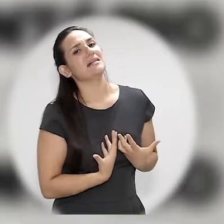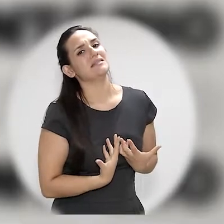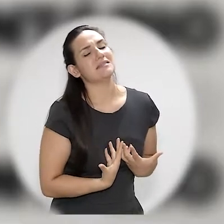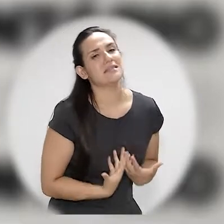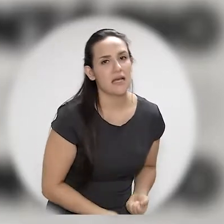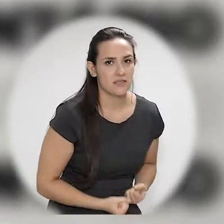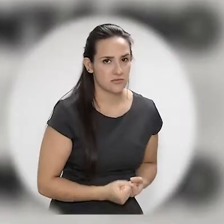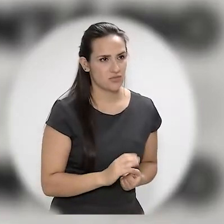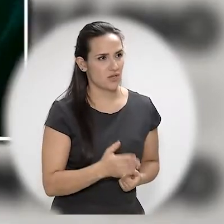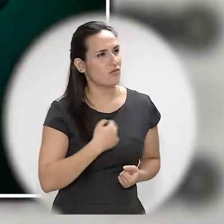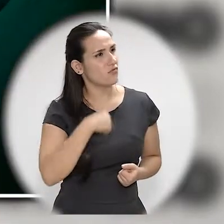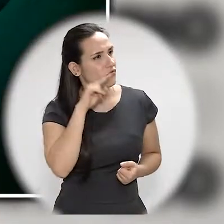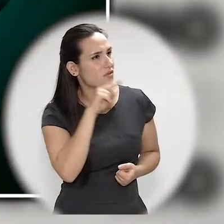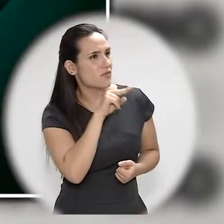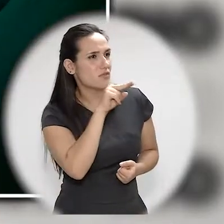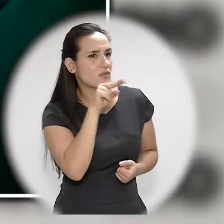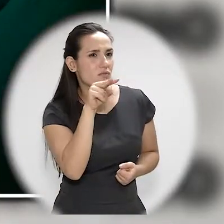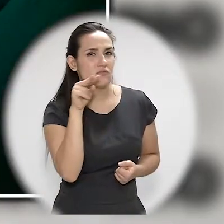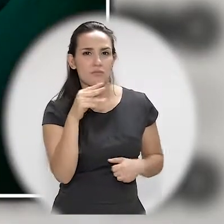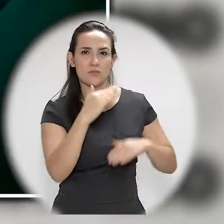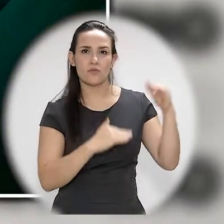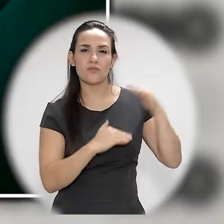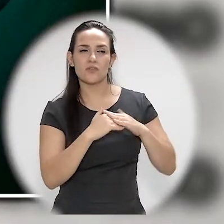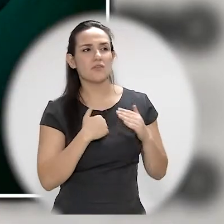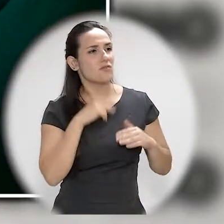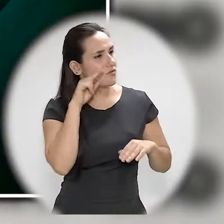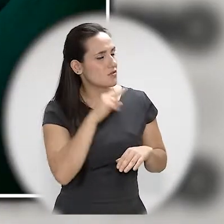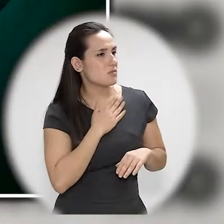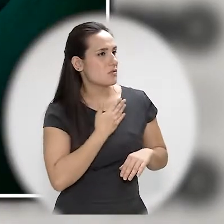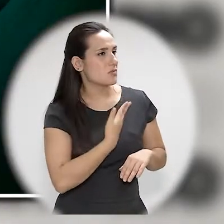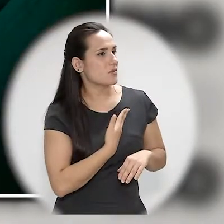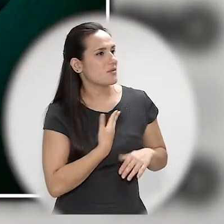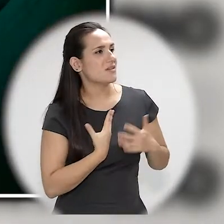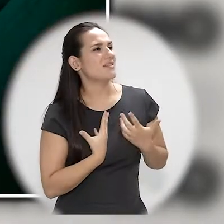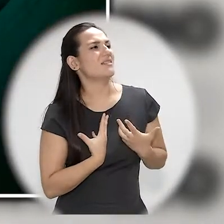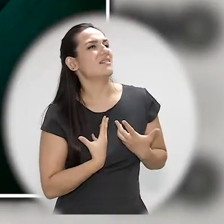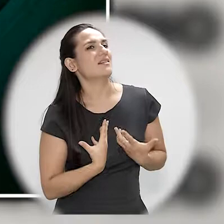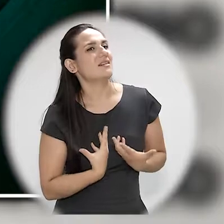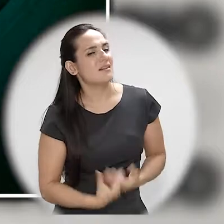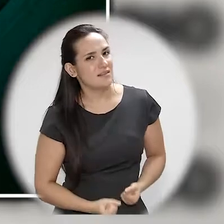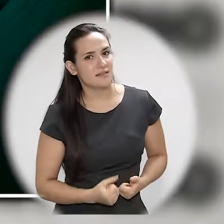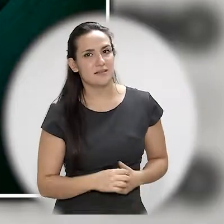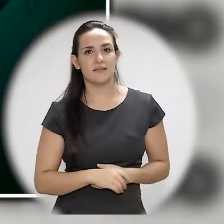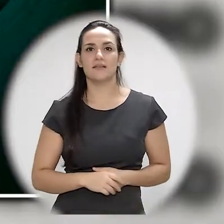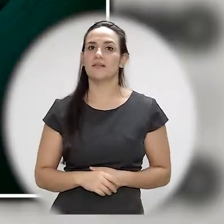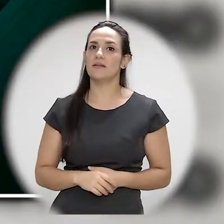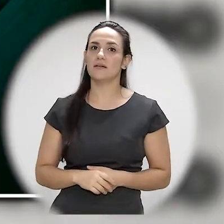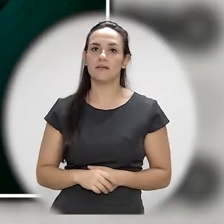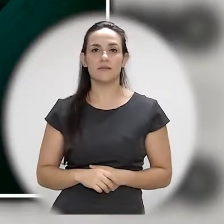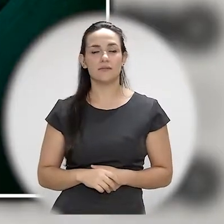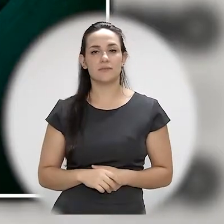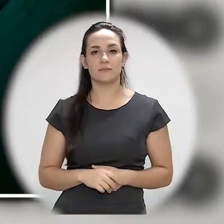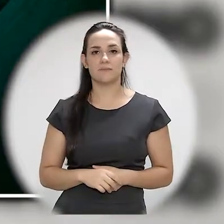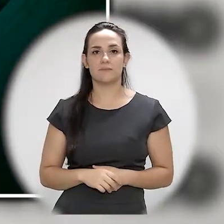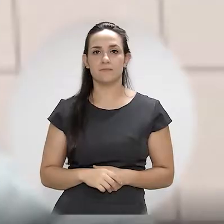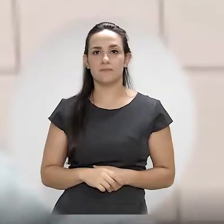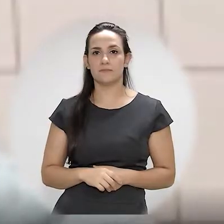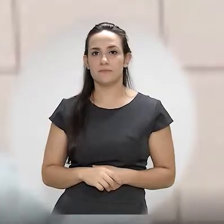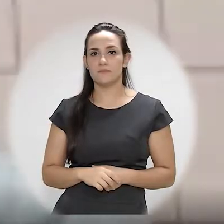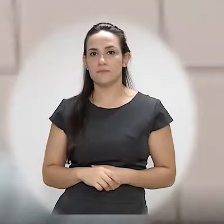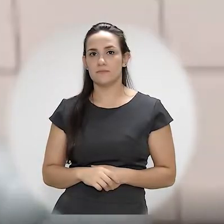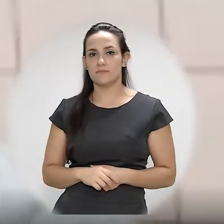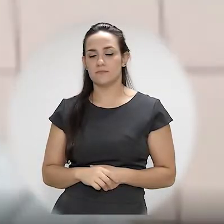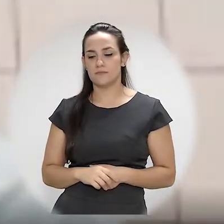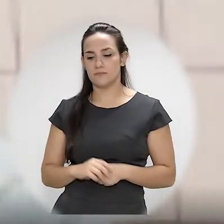eles cansados? Eu vejo isso, entendeu? E nessa segunda onda, a gente viu muito.